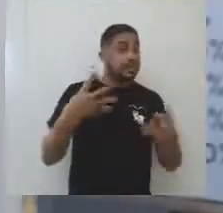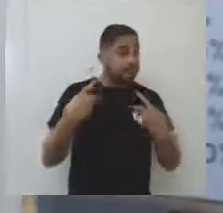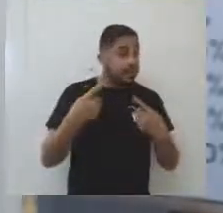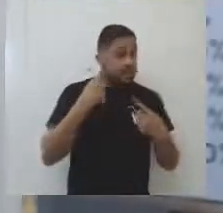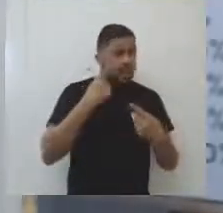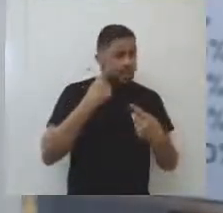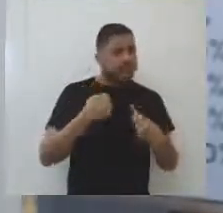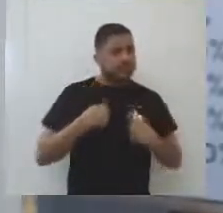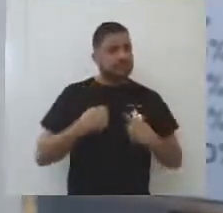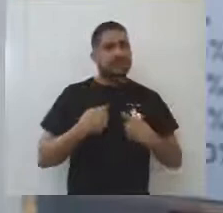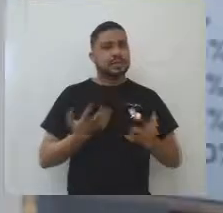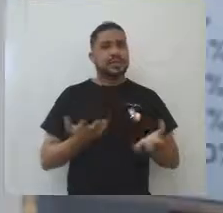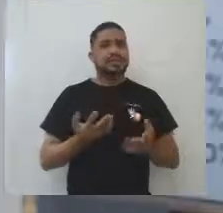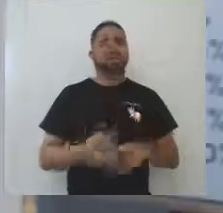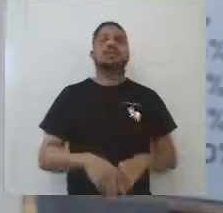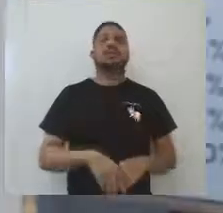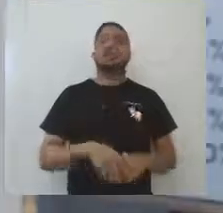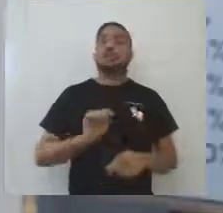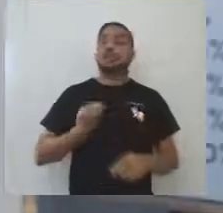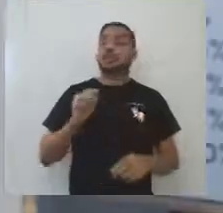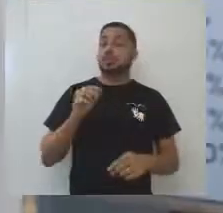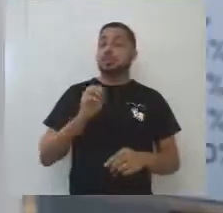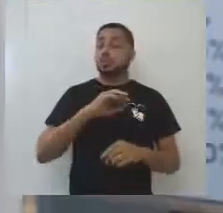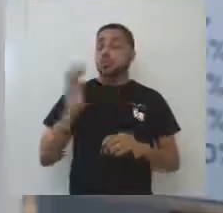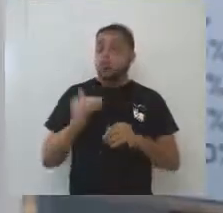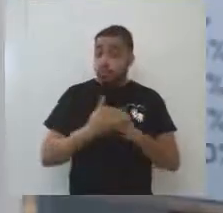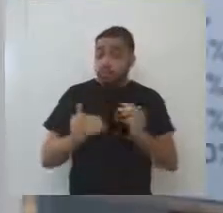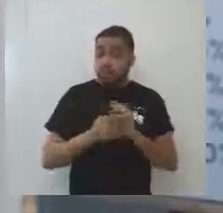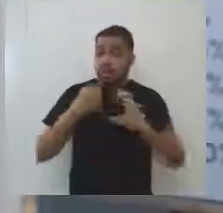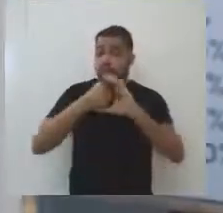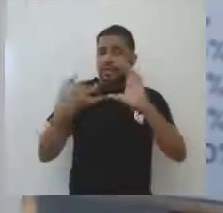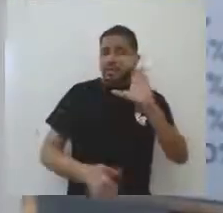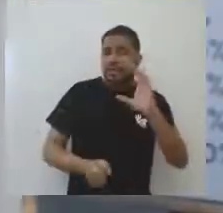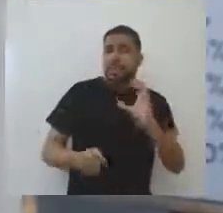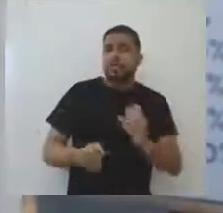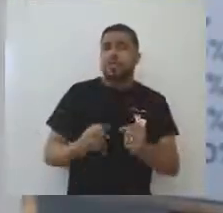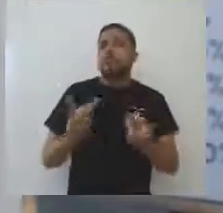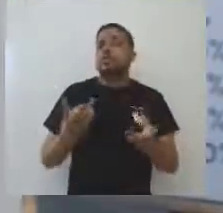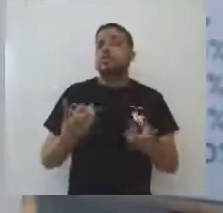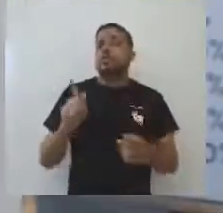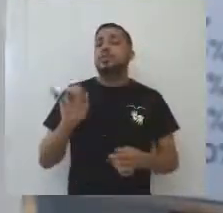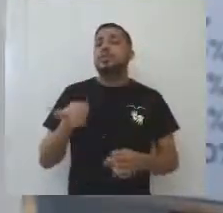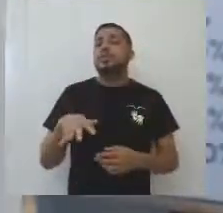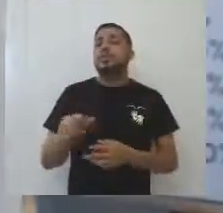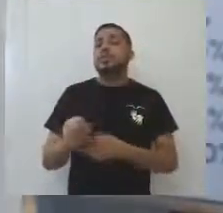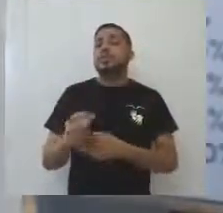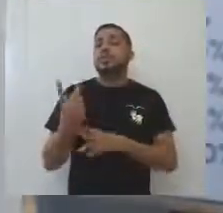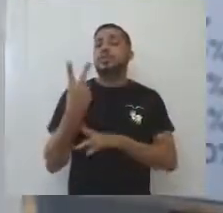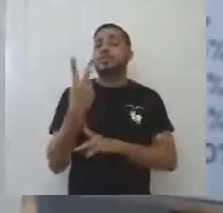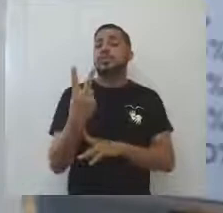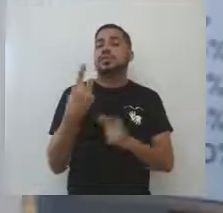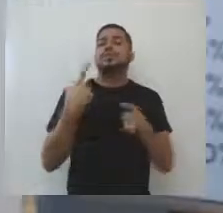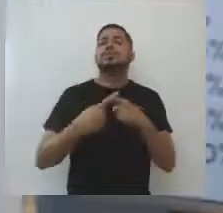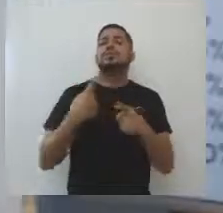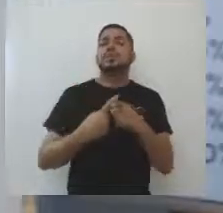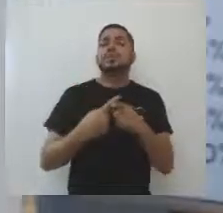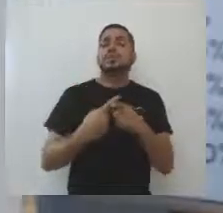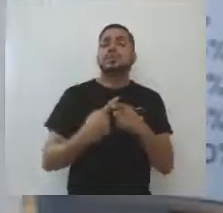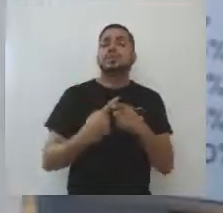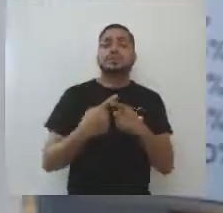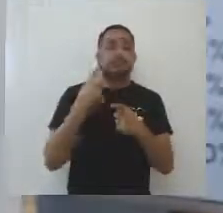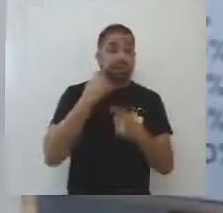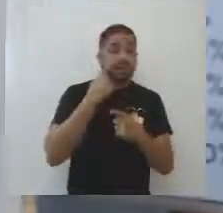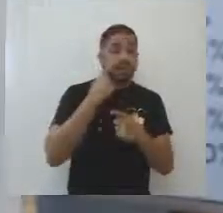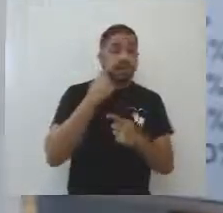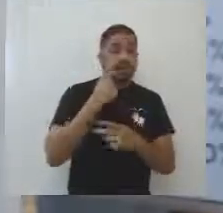Olha pra cá, menino. Toda característica genética é dada por quantos genes? 2. 2 genes por quê, Andrei?